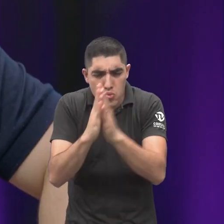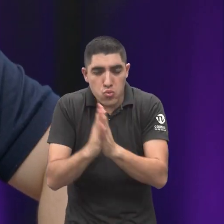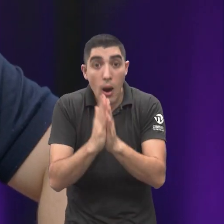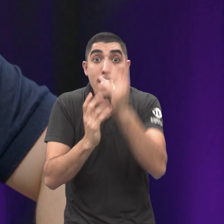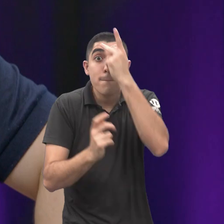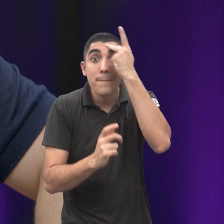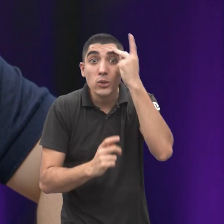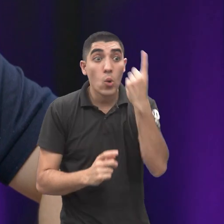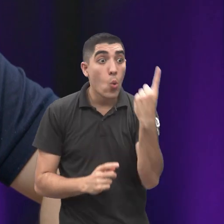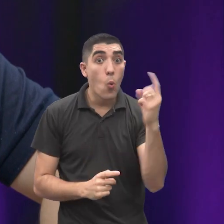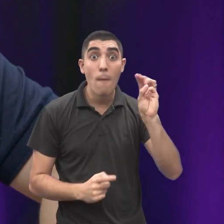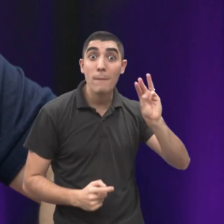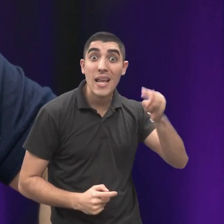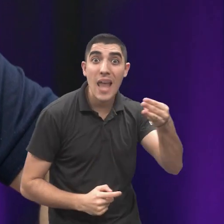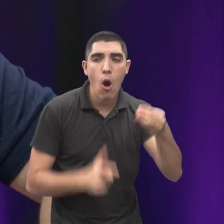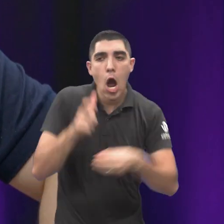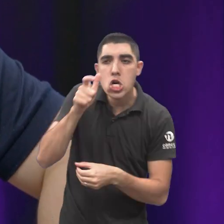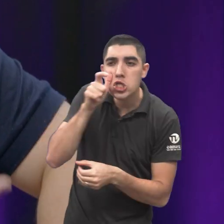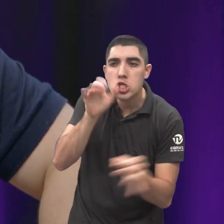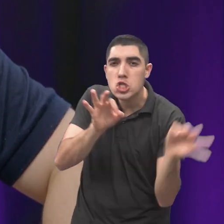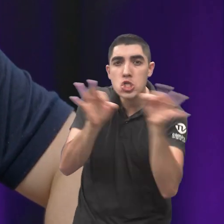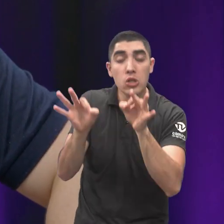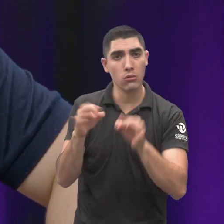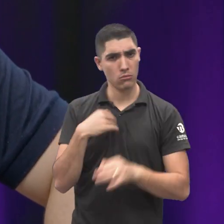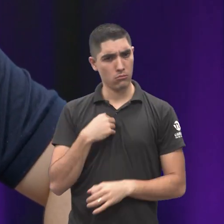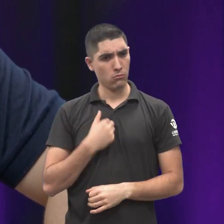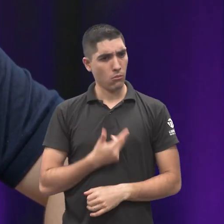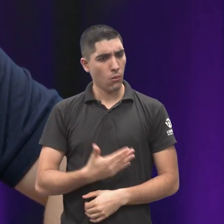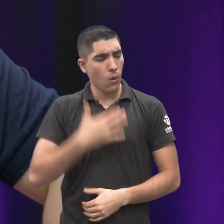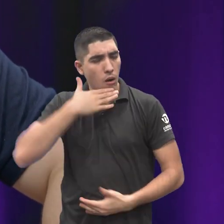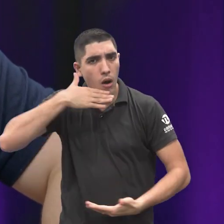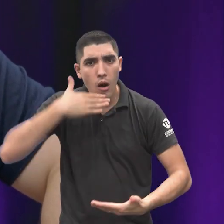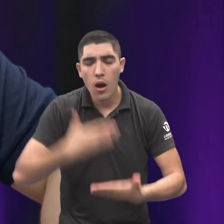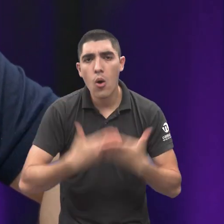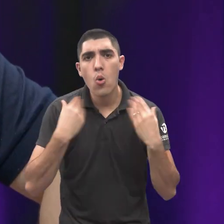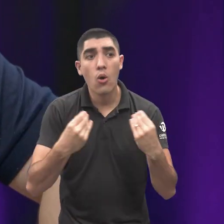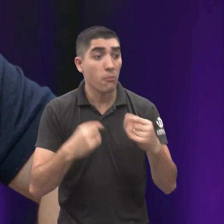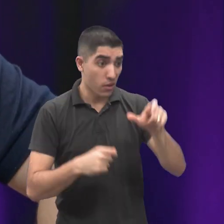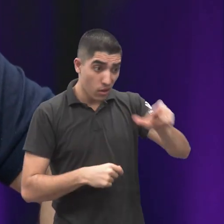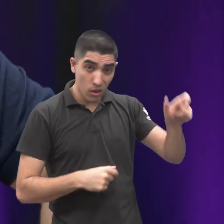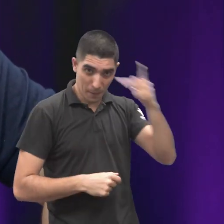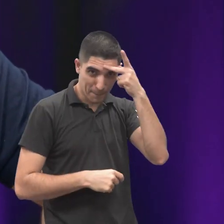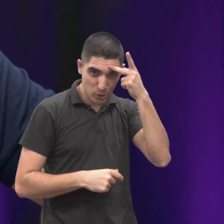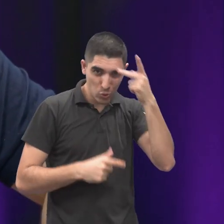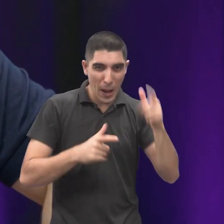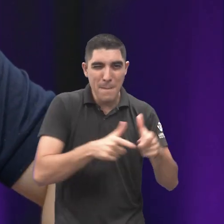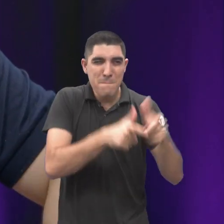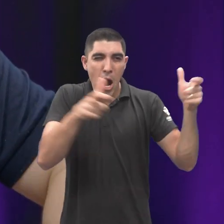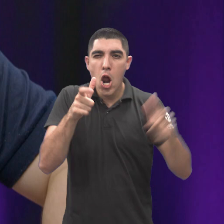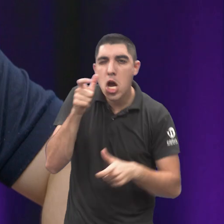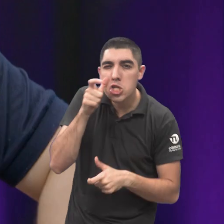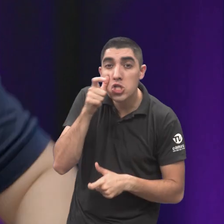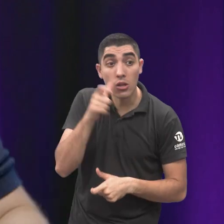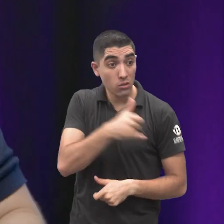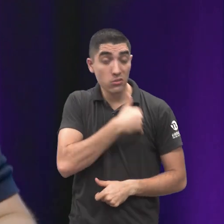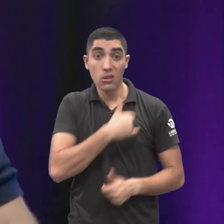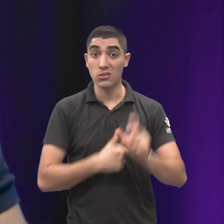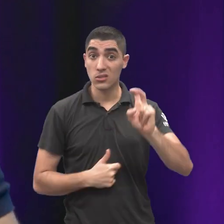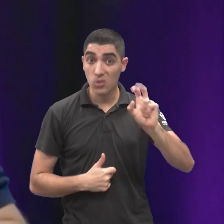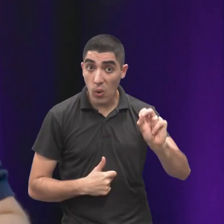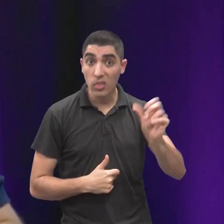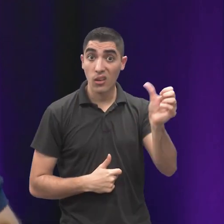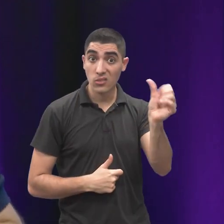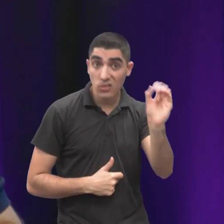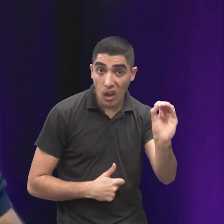céu. É inacreditável. E são pessoas, pelo que eu vejo ali, são pessoas que têm 50, 70 anos ali. É inacreditável. E ele